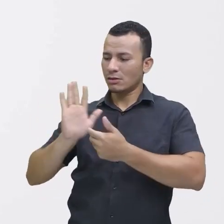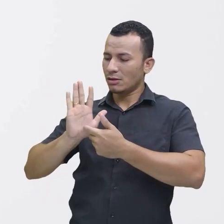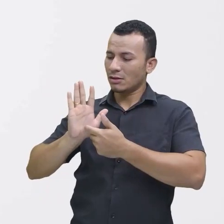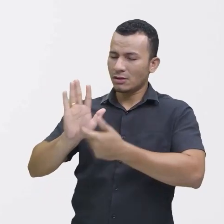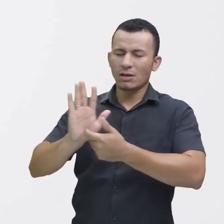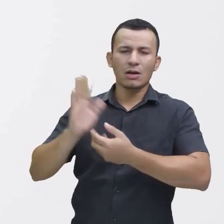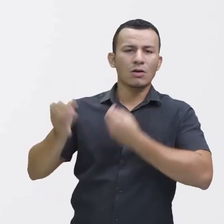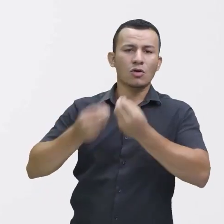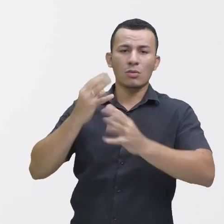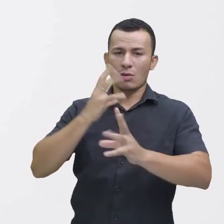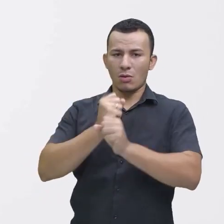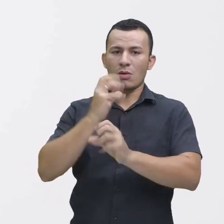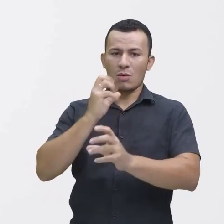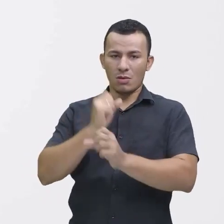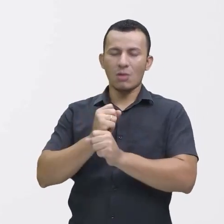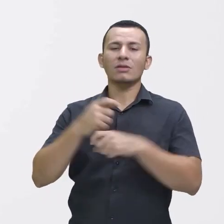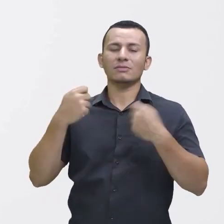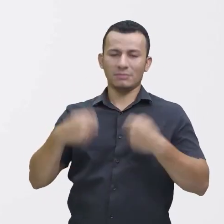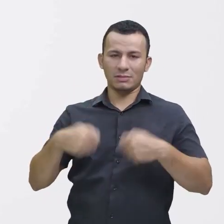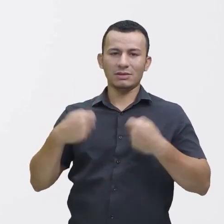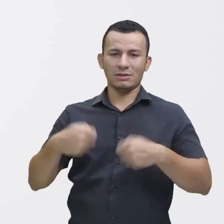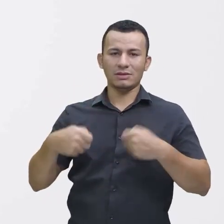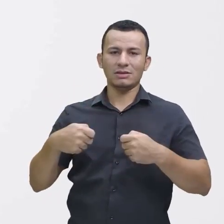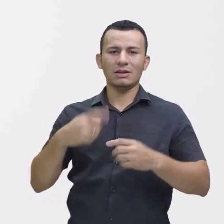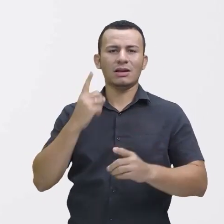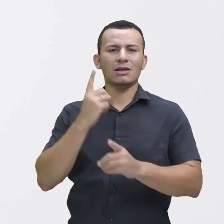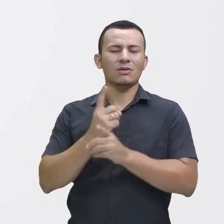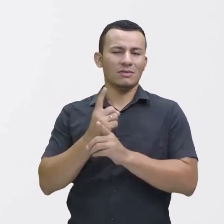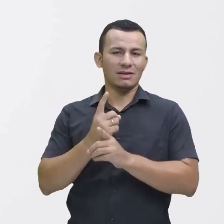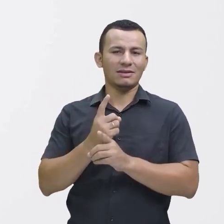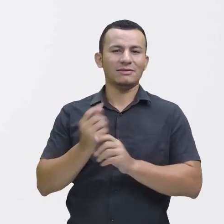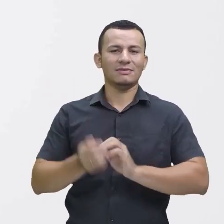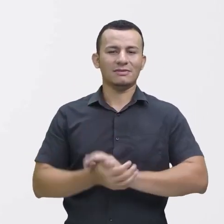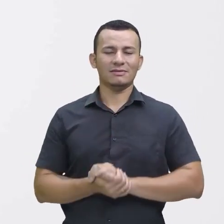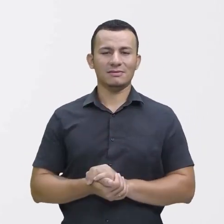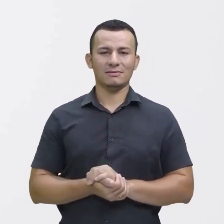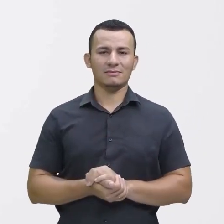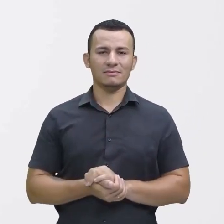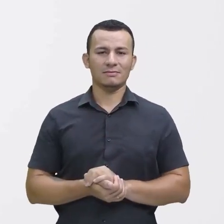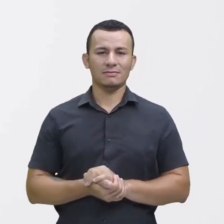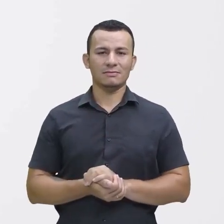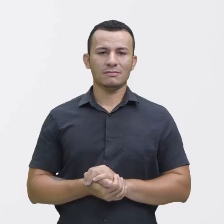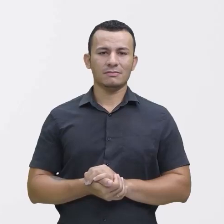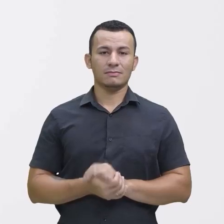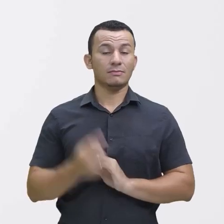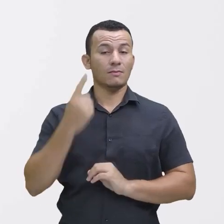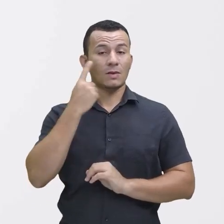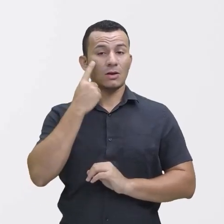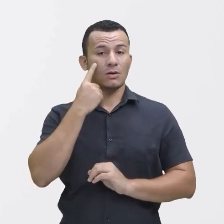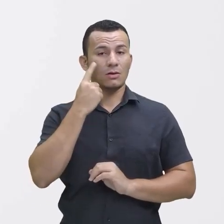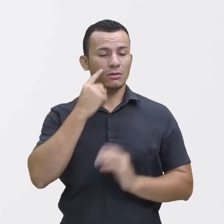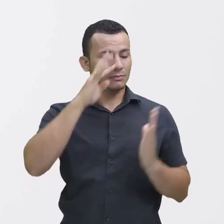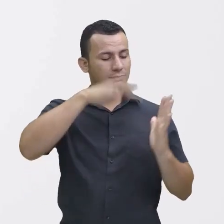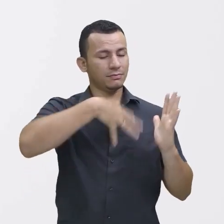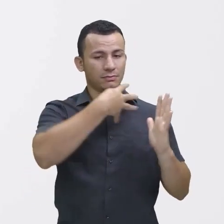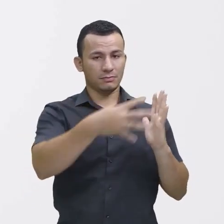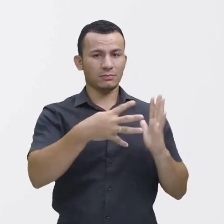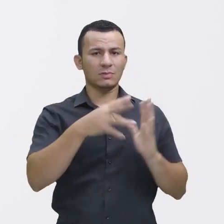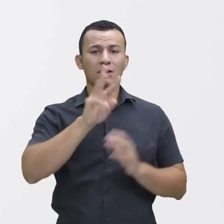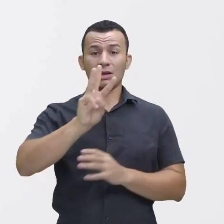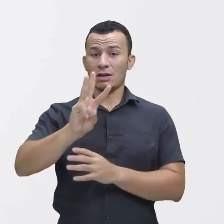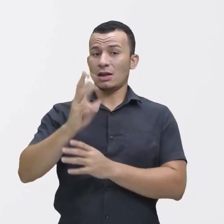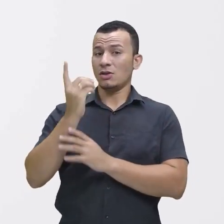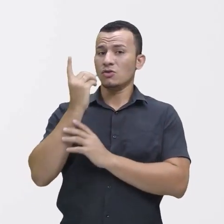da operação matemática como a gente conseguiu entender isso. Vamos lá? Já 3 dias